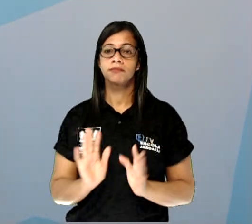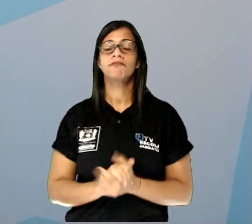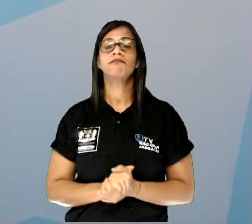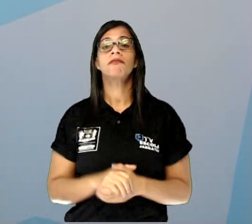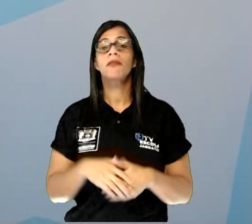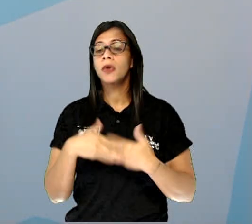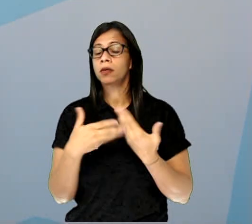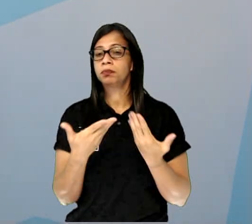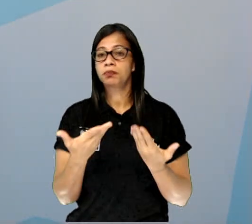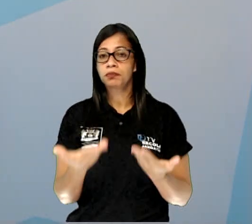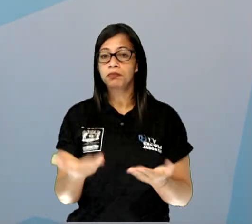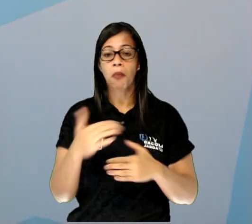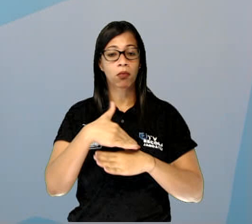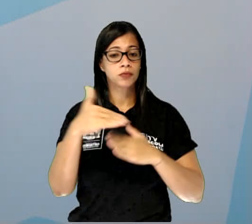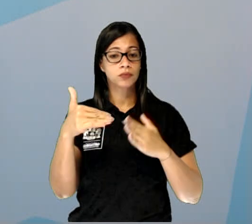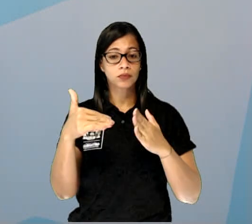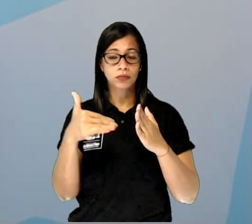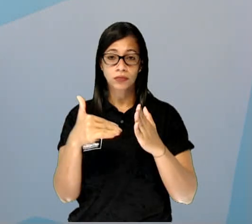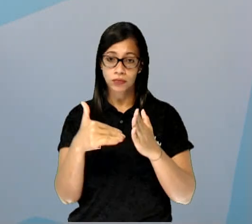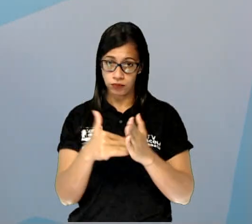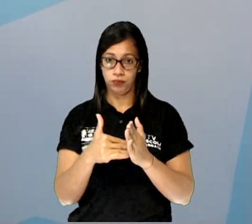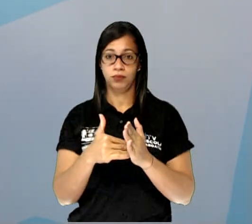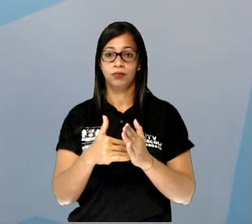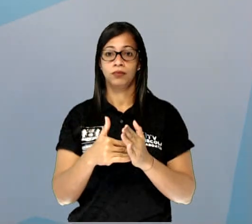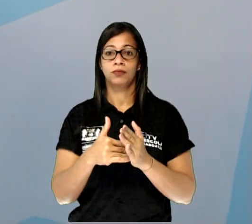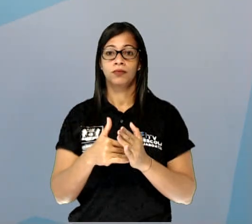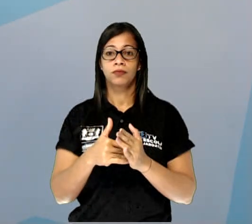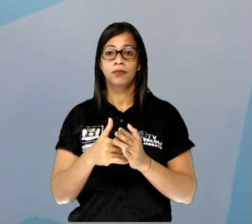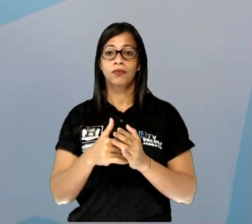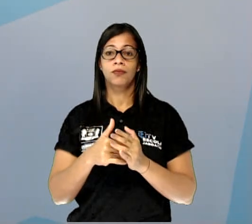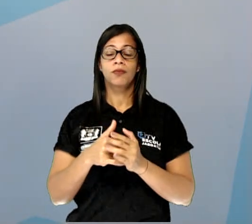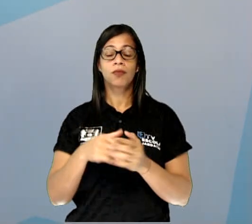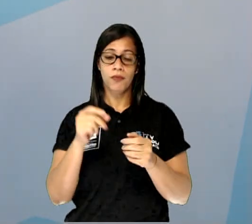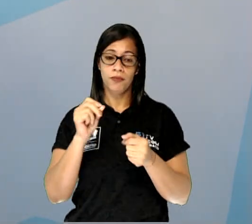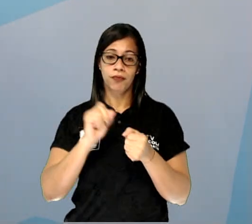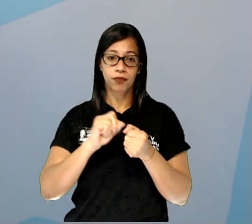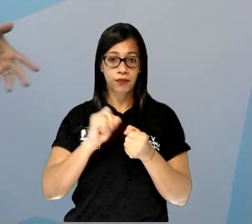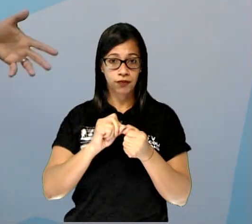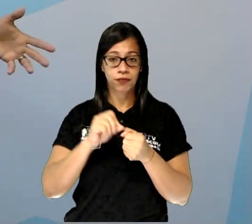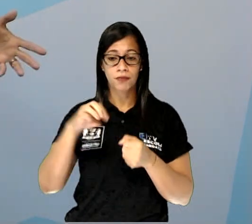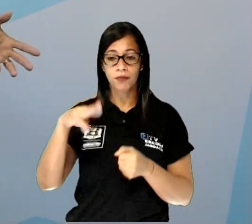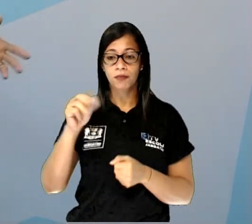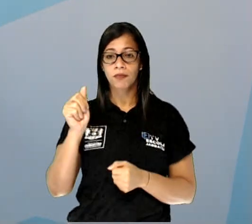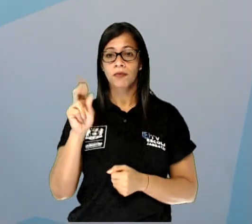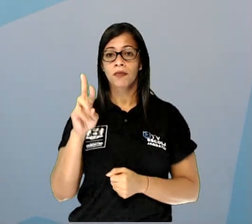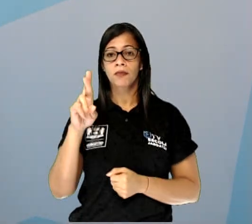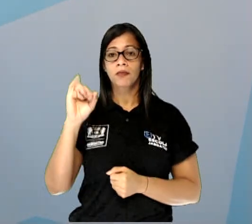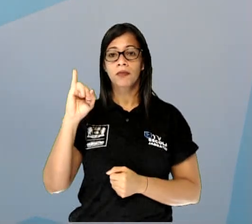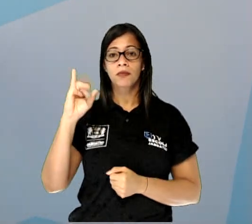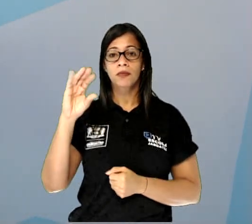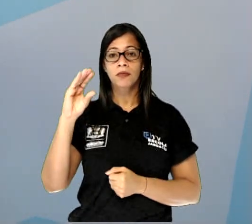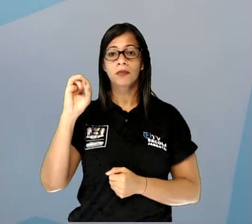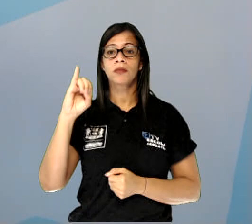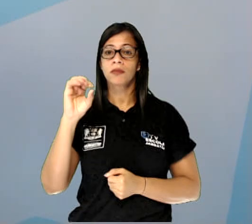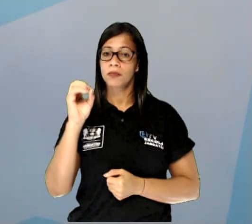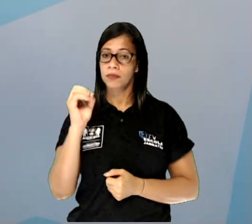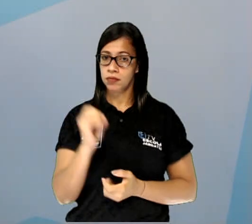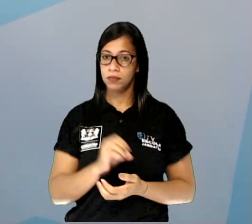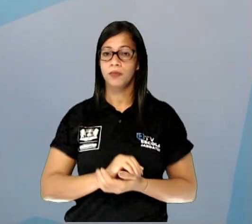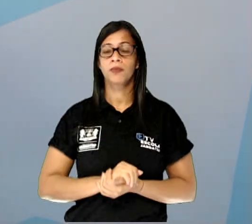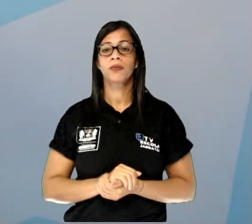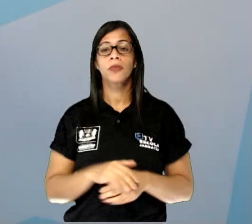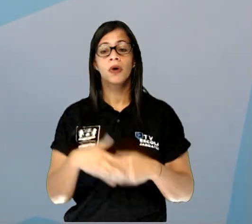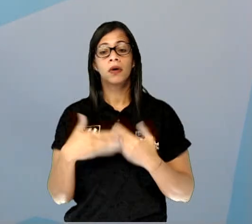Maurício Nassau em Pernambuco. Mas tudo ia bem até que a